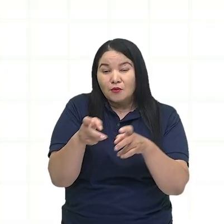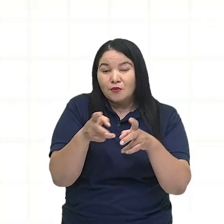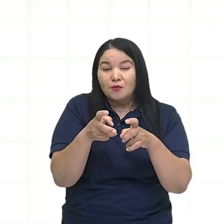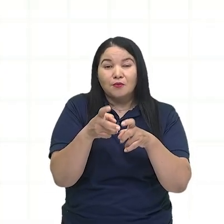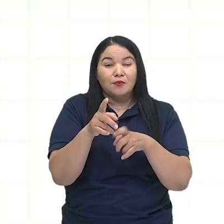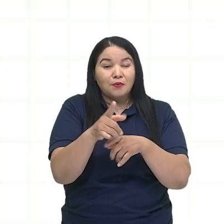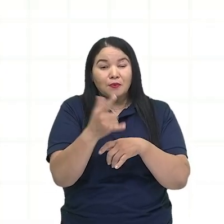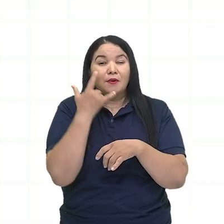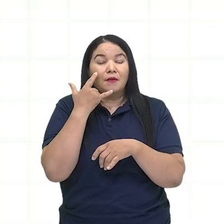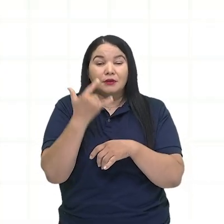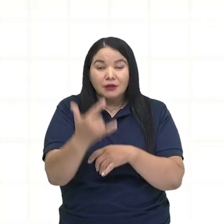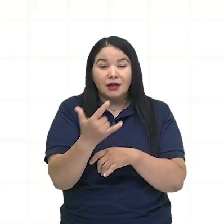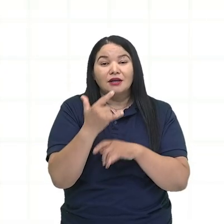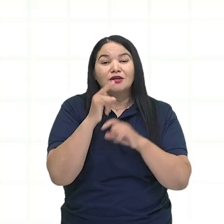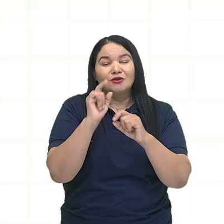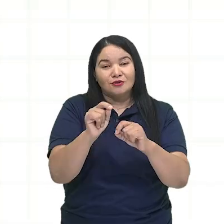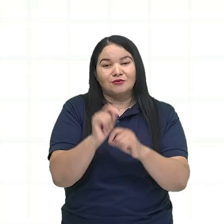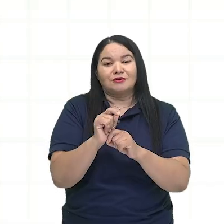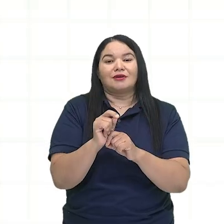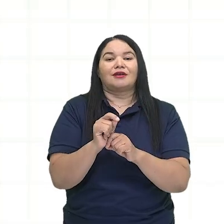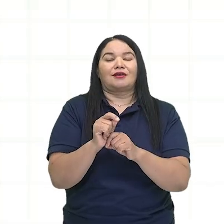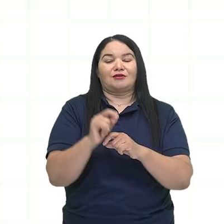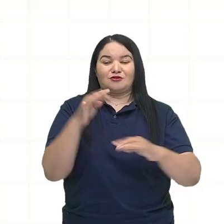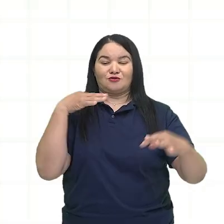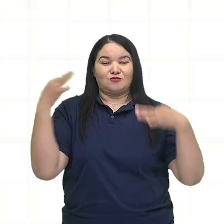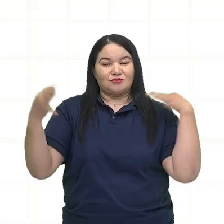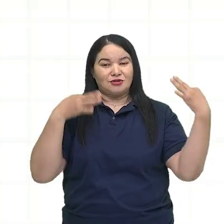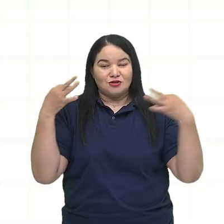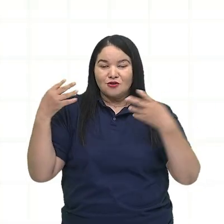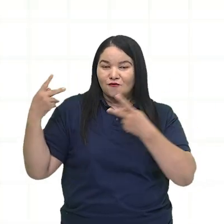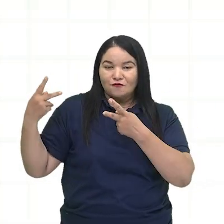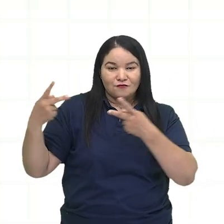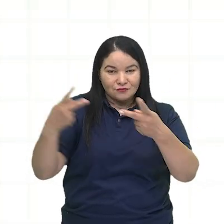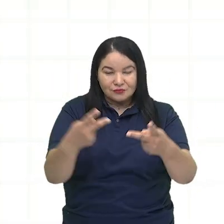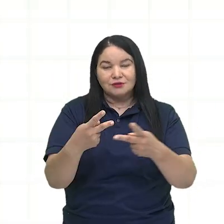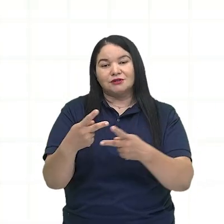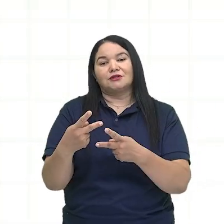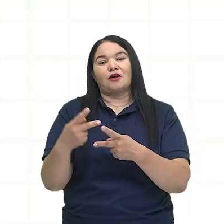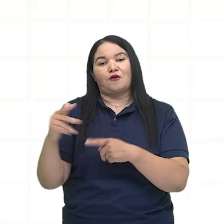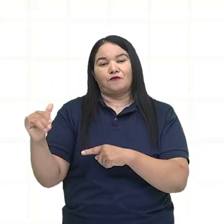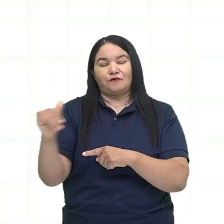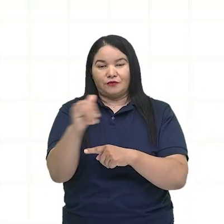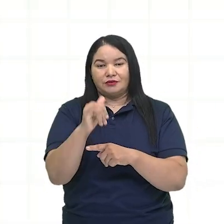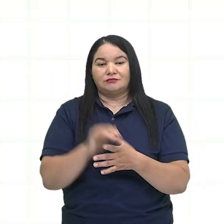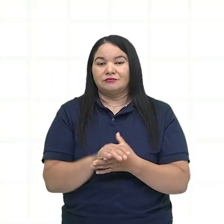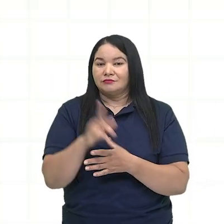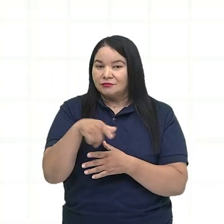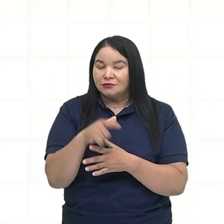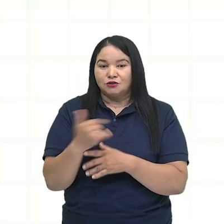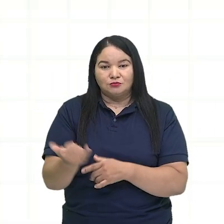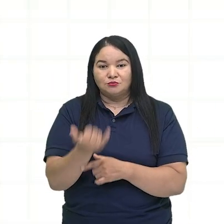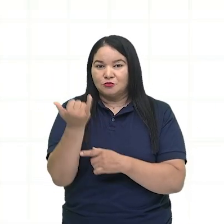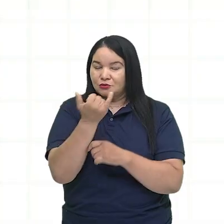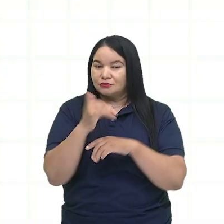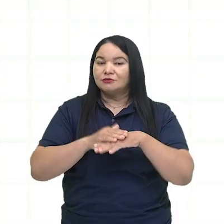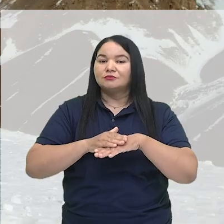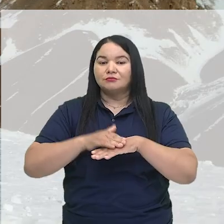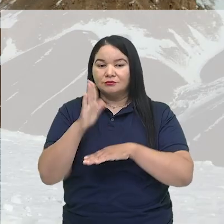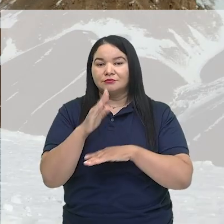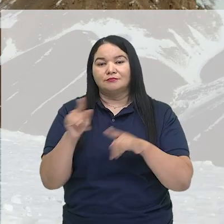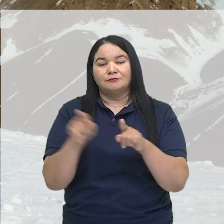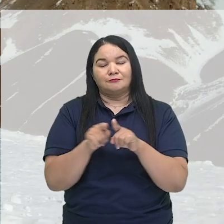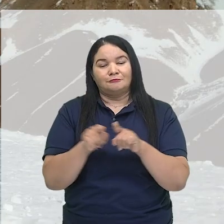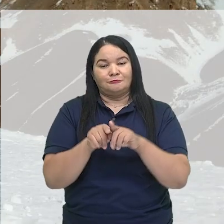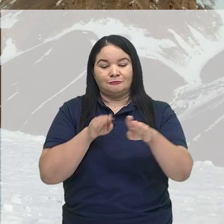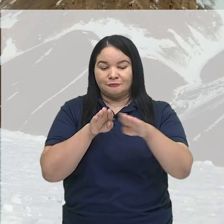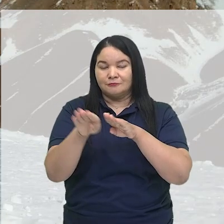né, nessas regiões. Então, nós temos aí essa grande importância, né,